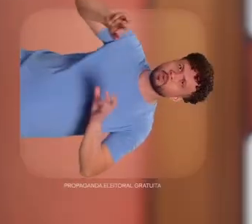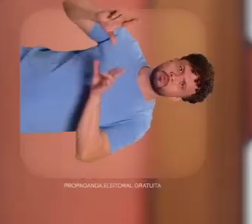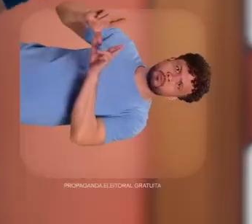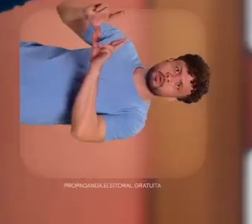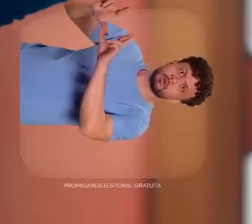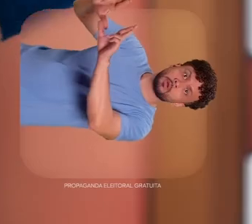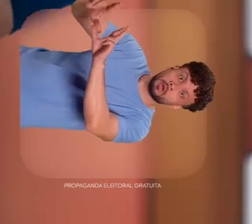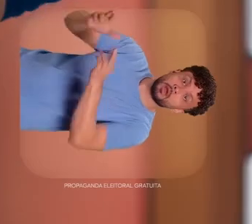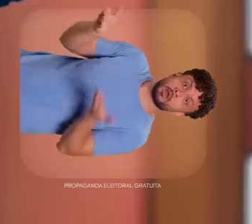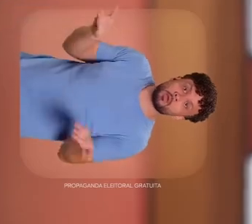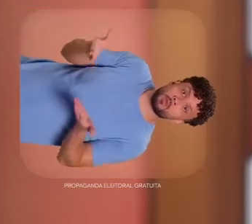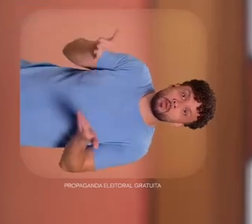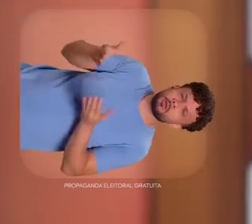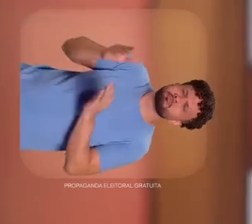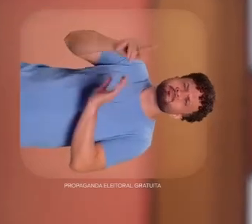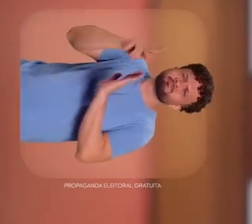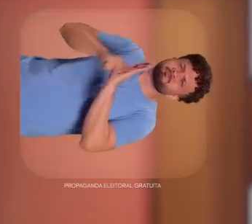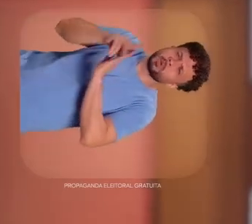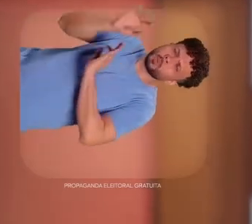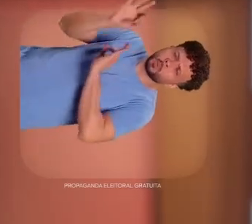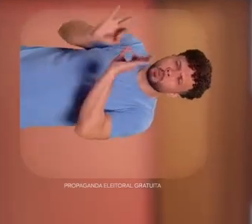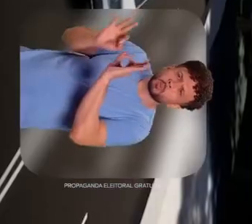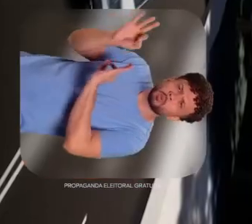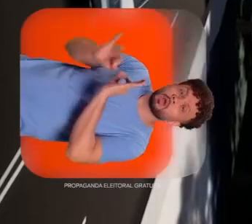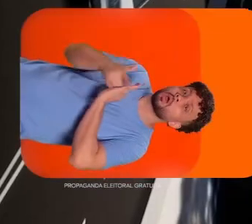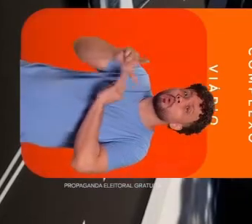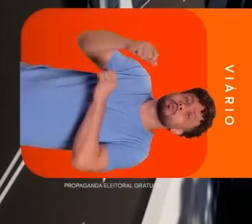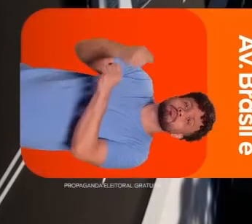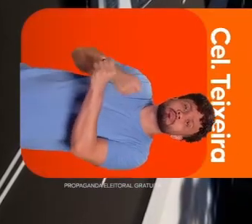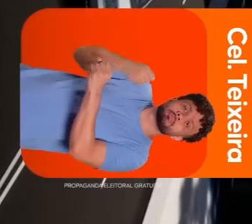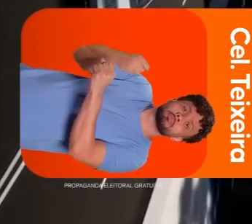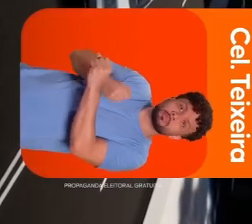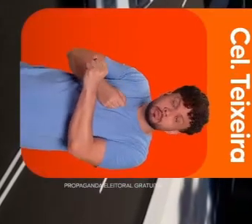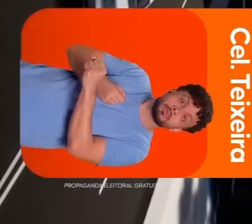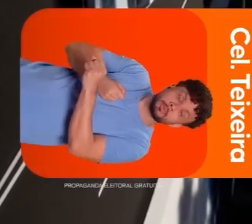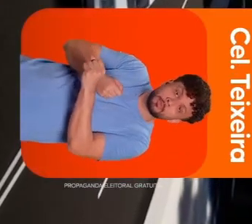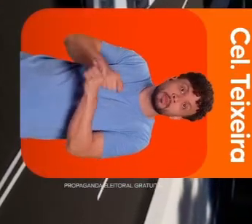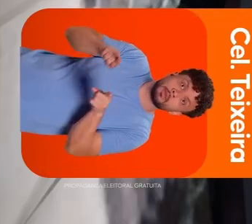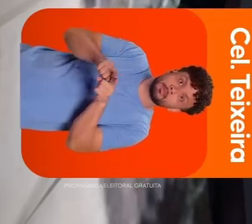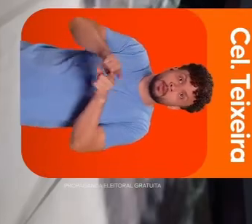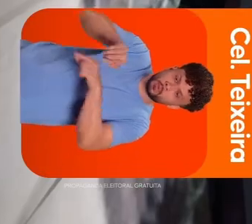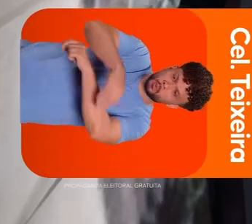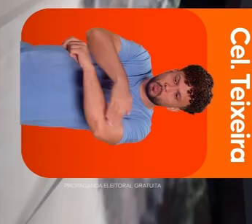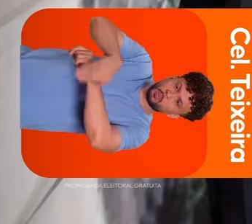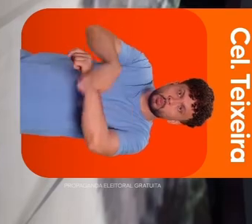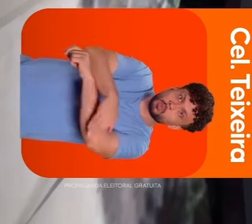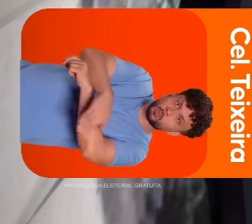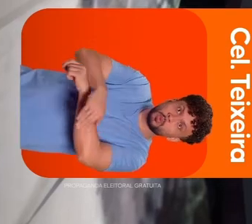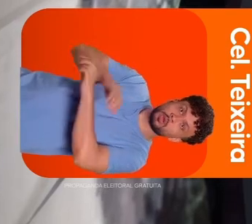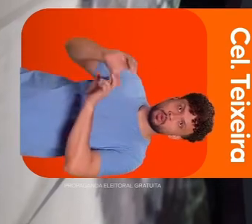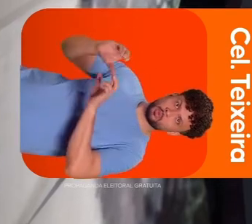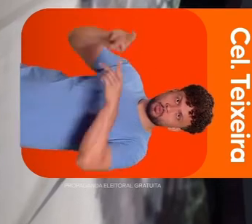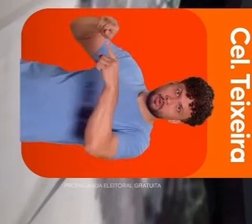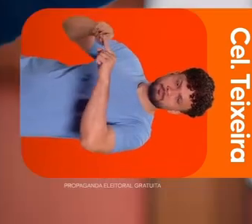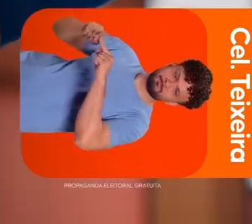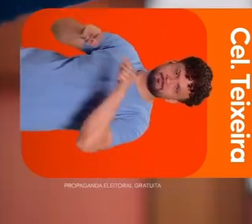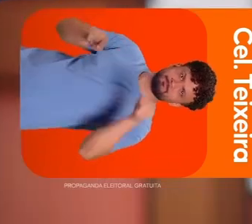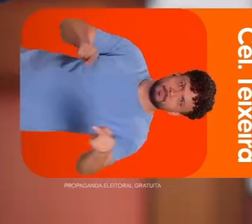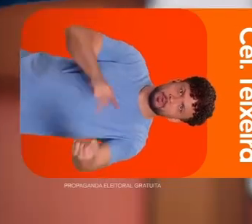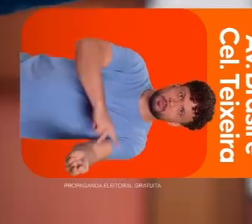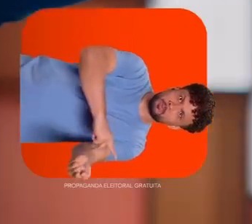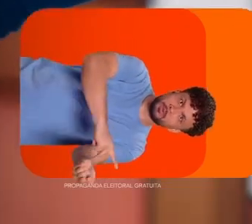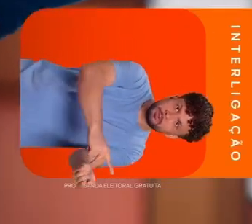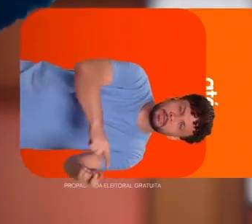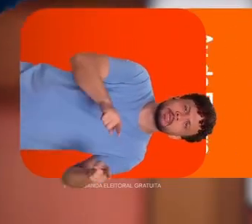E agora, estamos também planejando outras obras, como o complexo viário das Avenidas Brasil e Coronel Teixeira, e